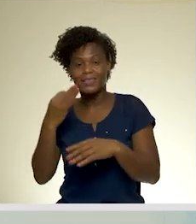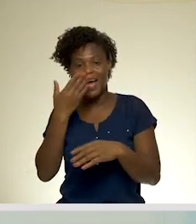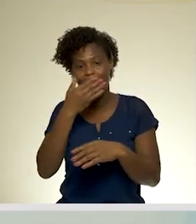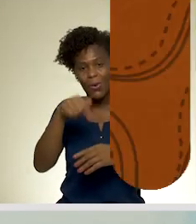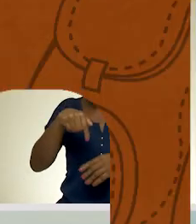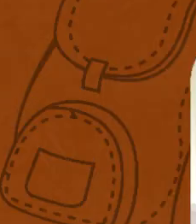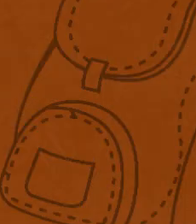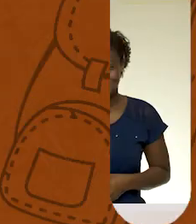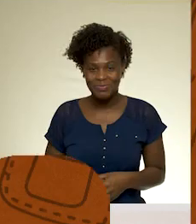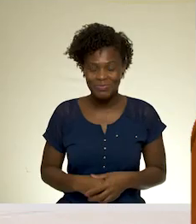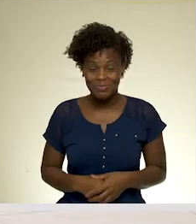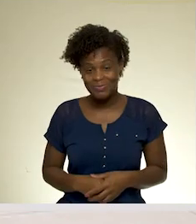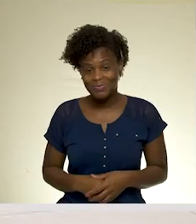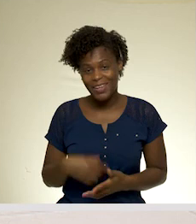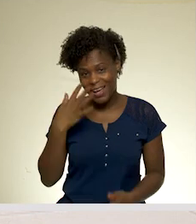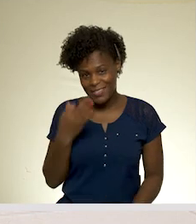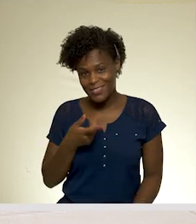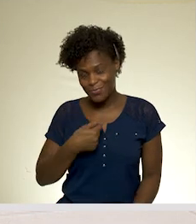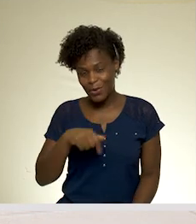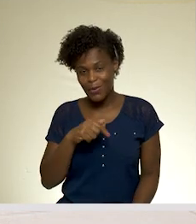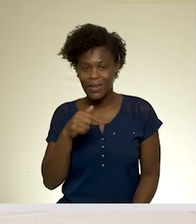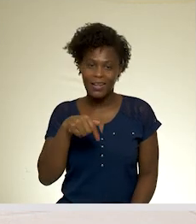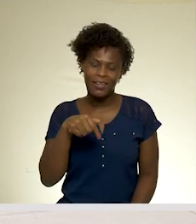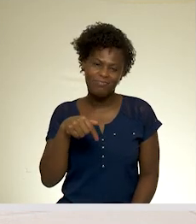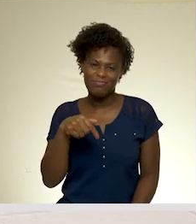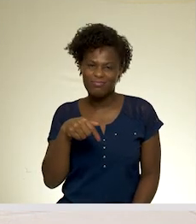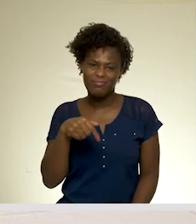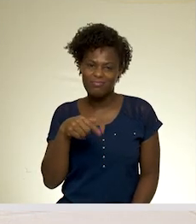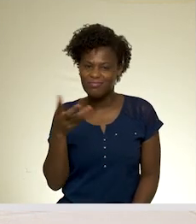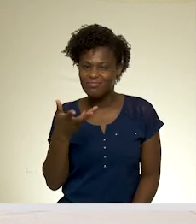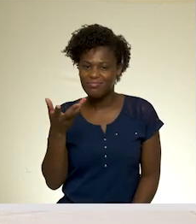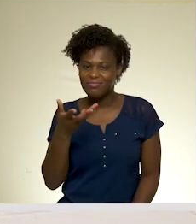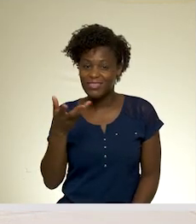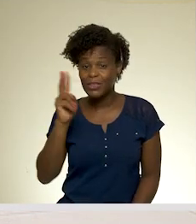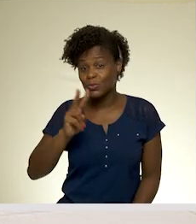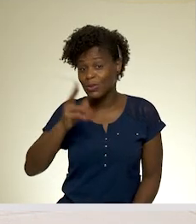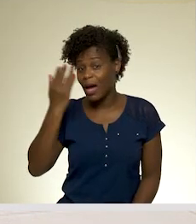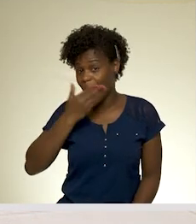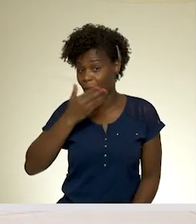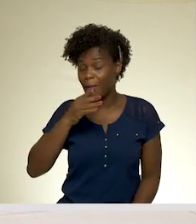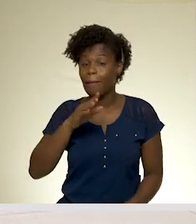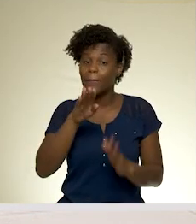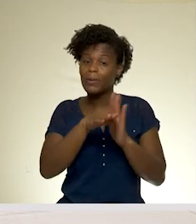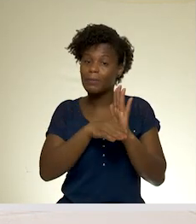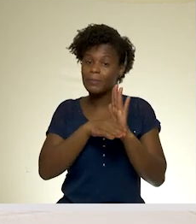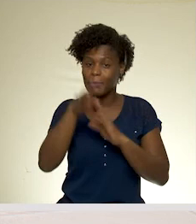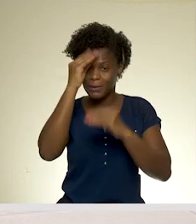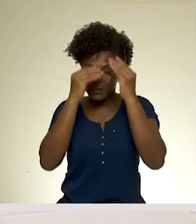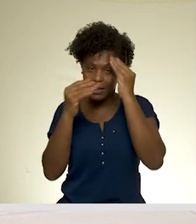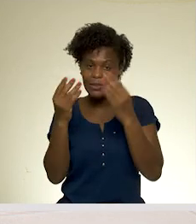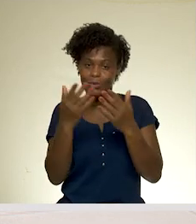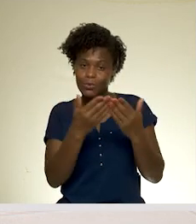de hoje. Sendo assim, foi a nossa segunda aula no programa